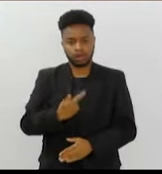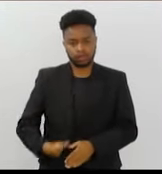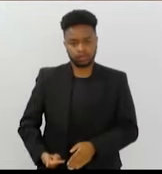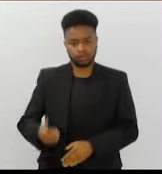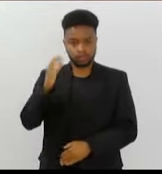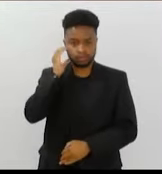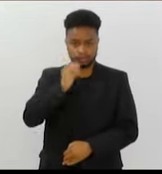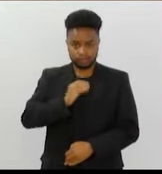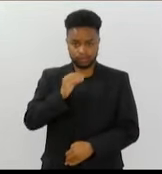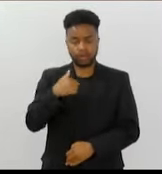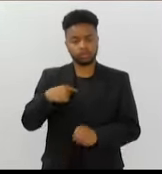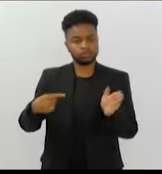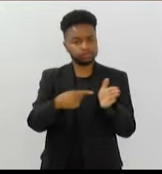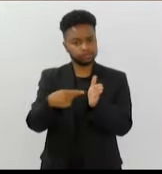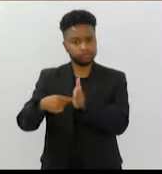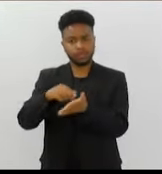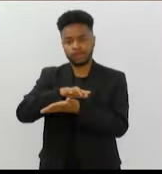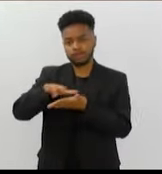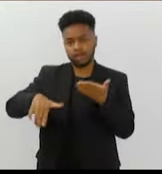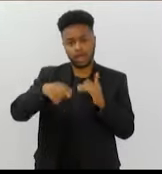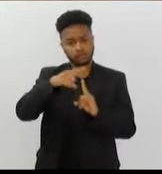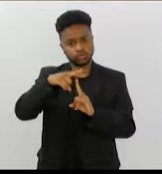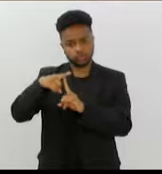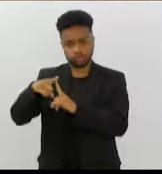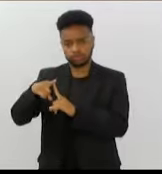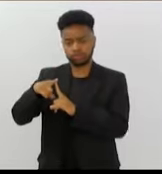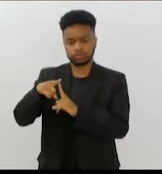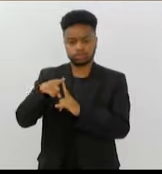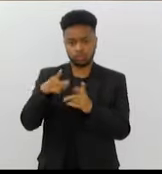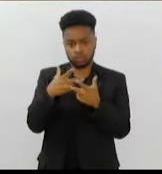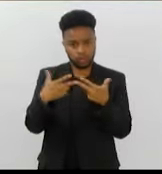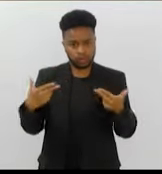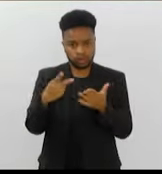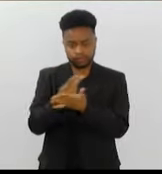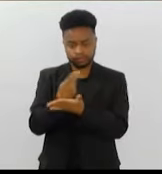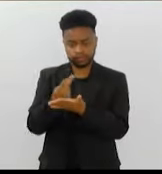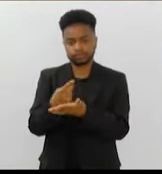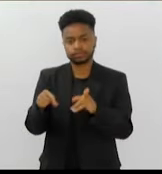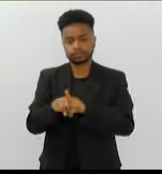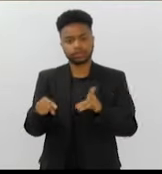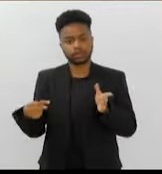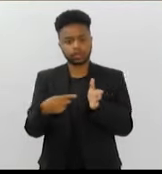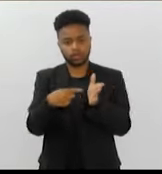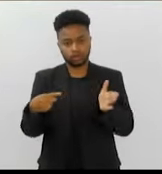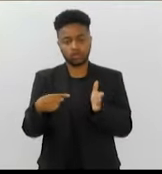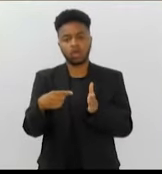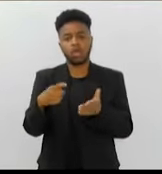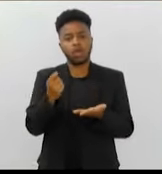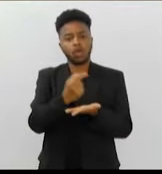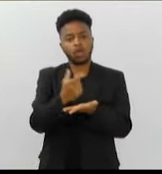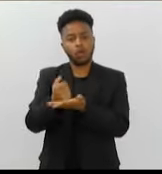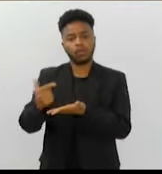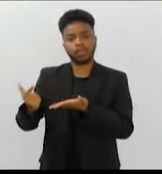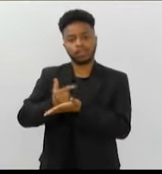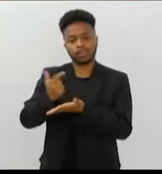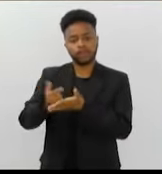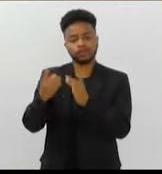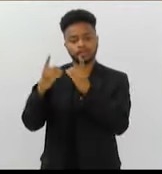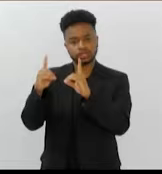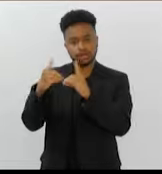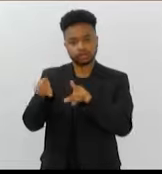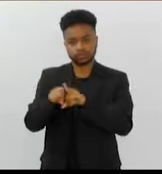que, aliás, foi mais um que envolveu o deputado Rodrigo Amorim, ter denunciado o esquema da compra de livros didáticos com